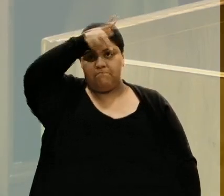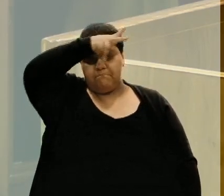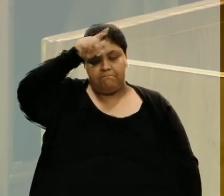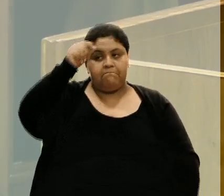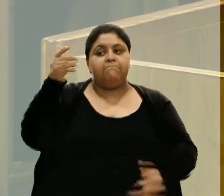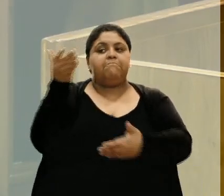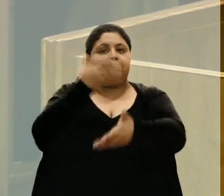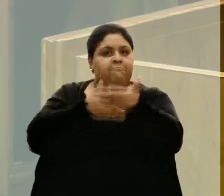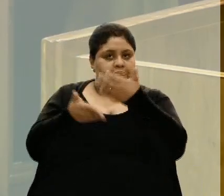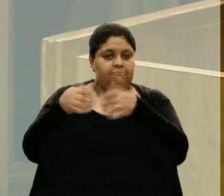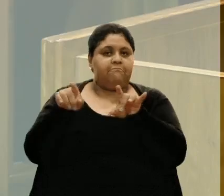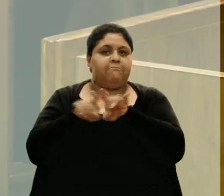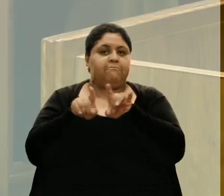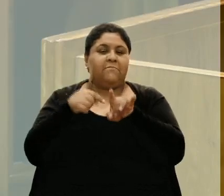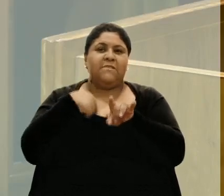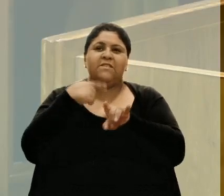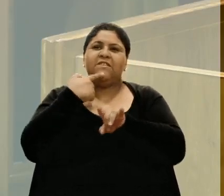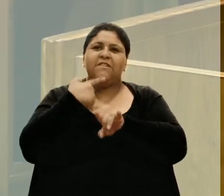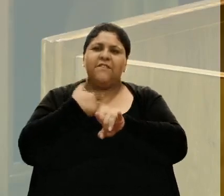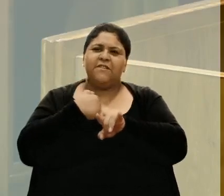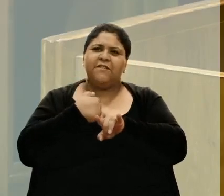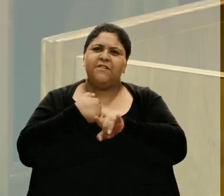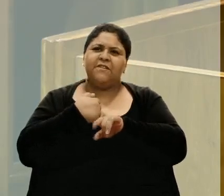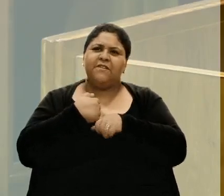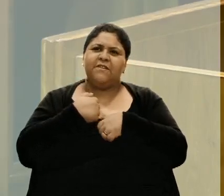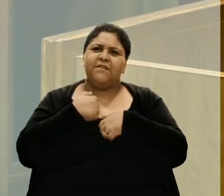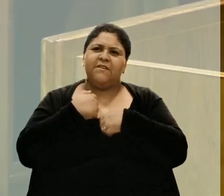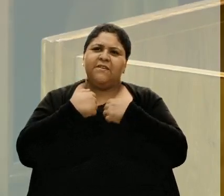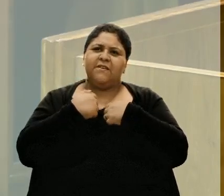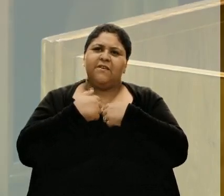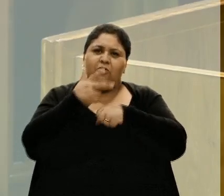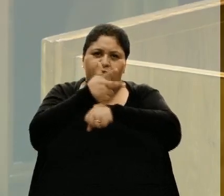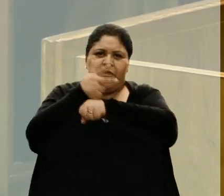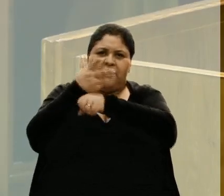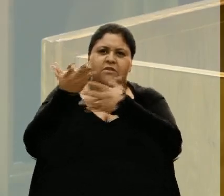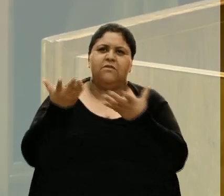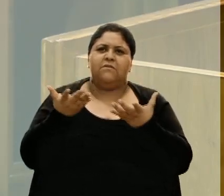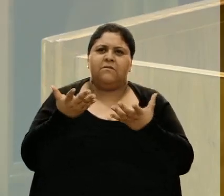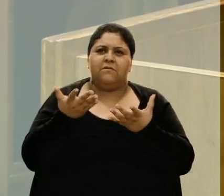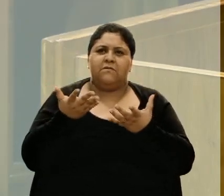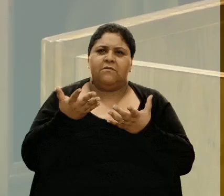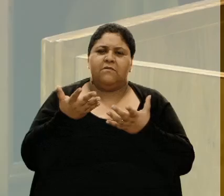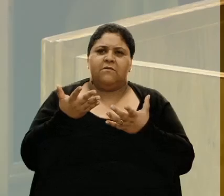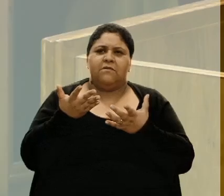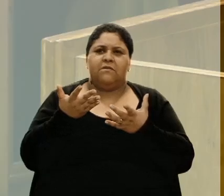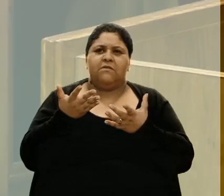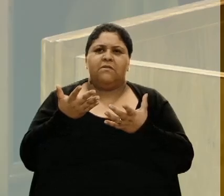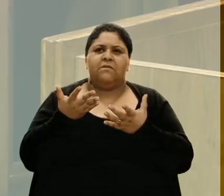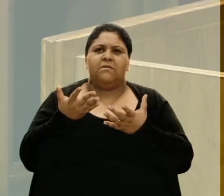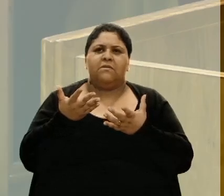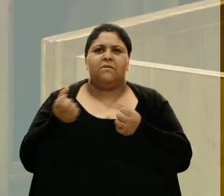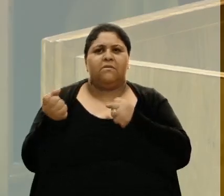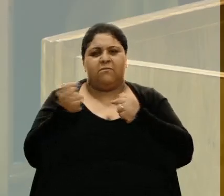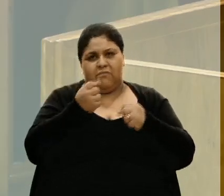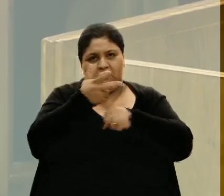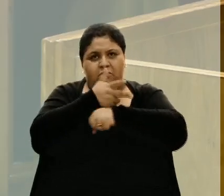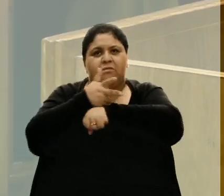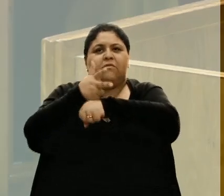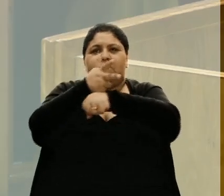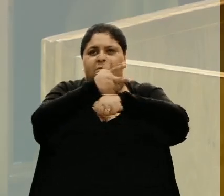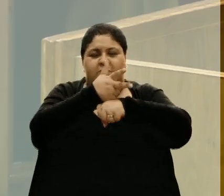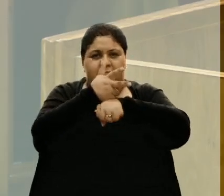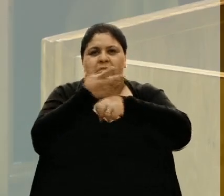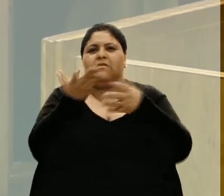atenda isso. Eu gostaria que colocasse, não é possível o vídeo? Se nós pudermos colocar o vídeo, porque